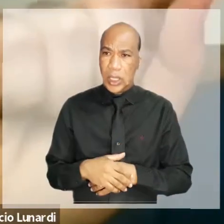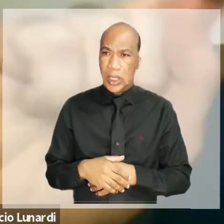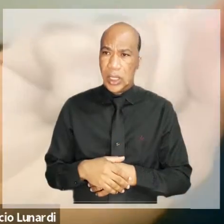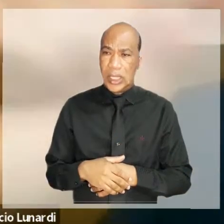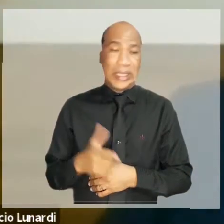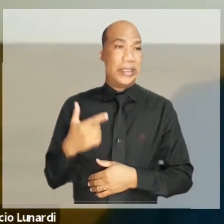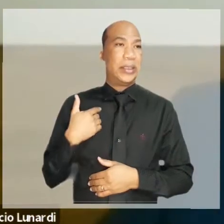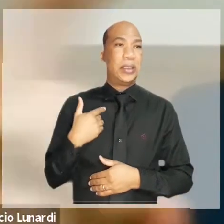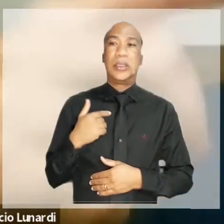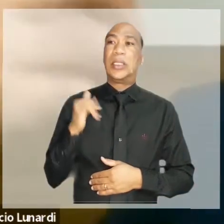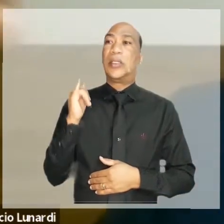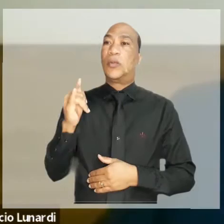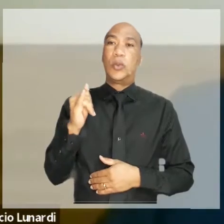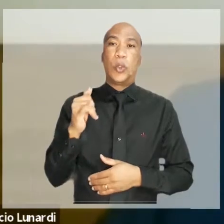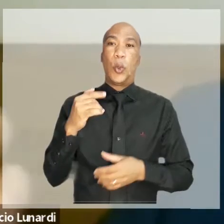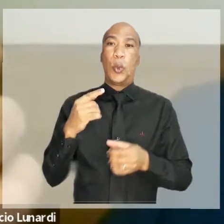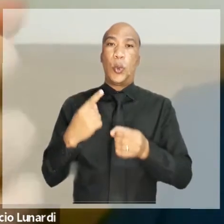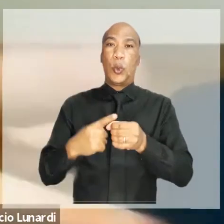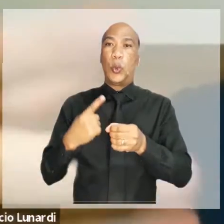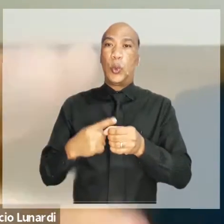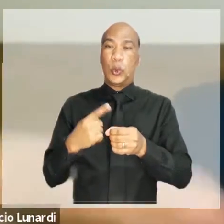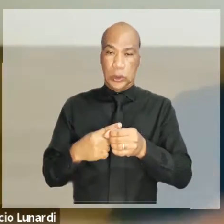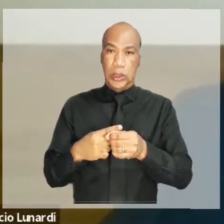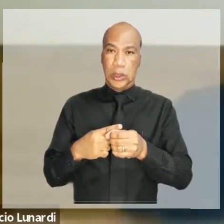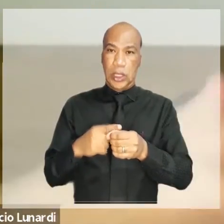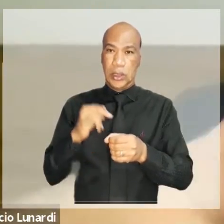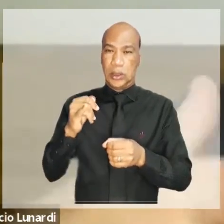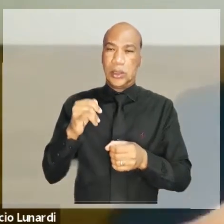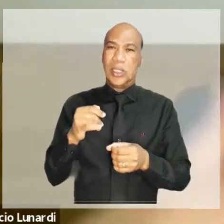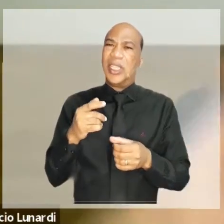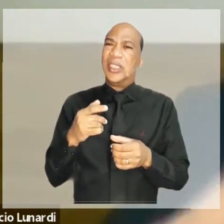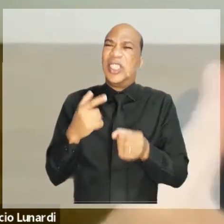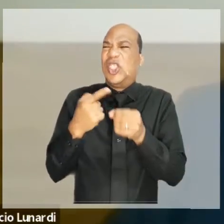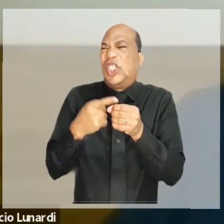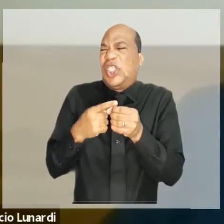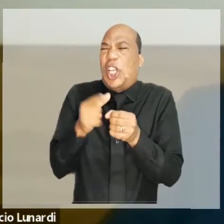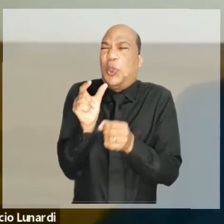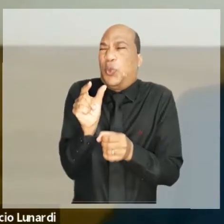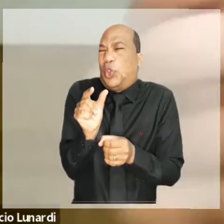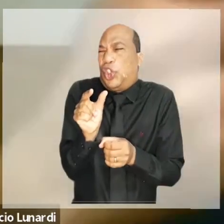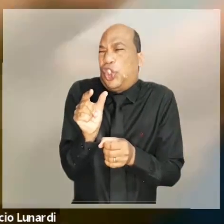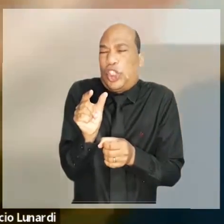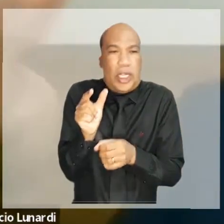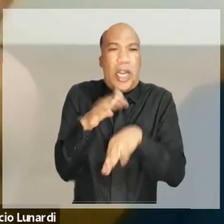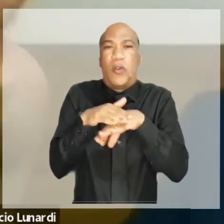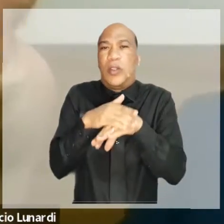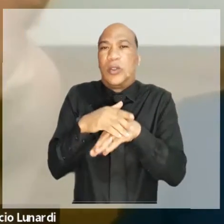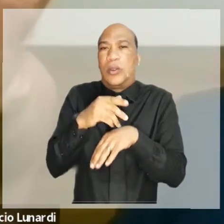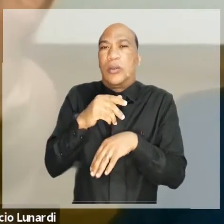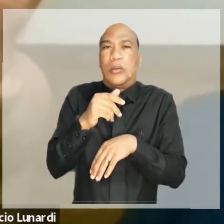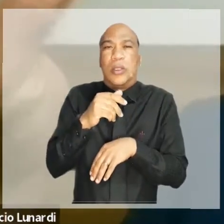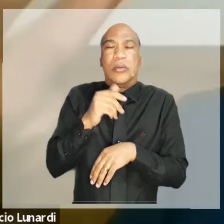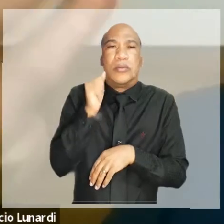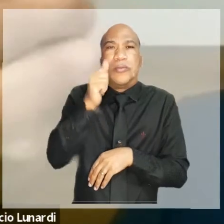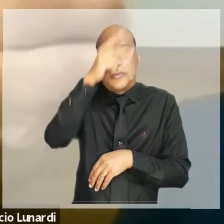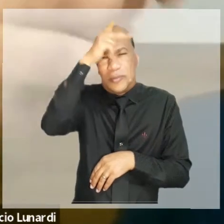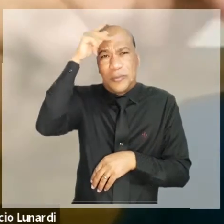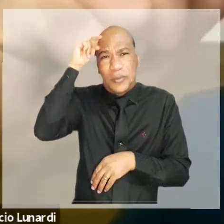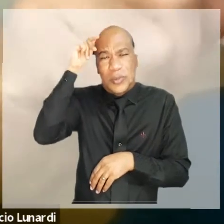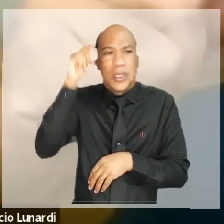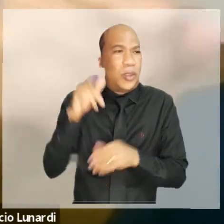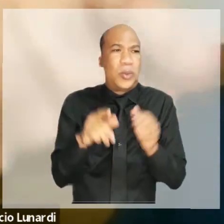resolveu colocar pontos de internet espalhados pela cidade, era uma cidade relativamente pequena, mas com pessoas que tinham dificuldade, porque todo mundo tem um smartphone na mão hoje em dia,